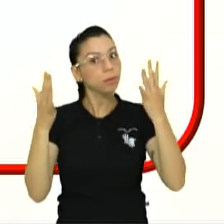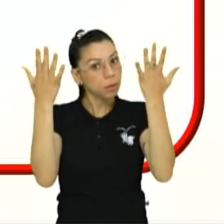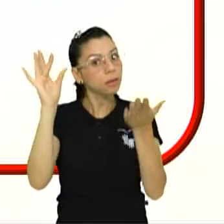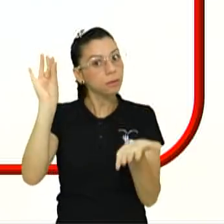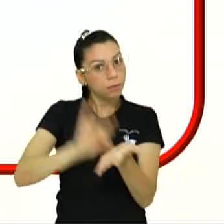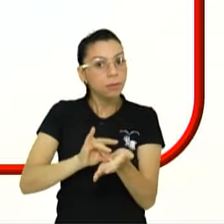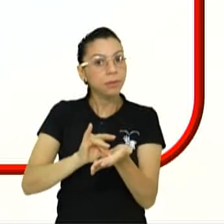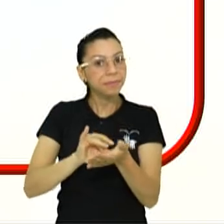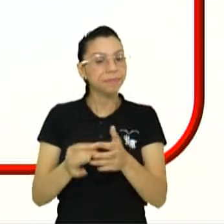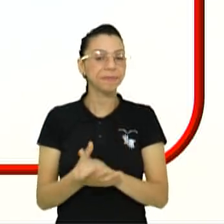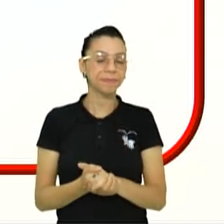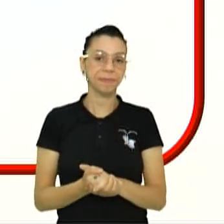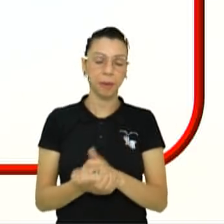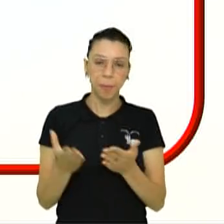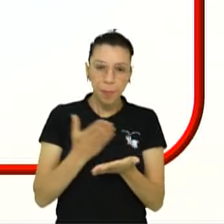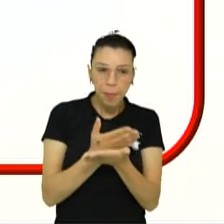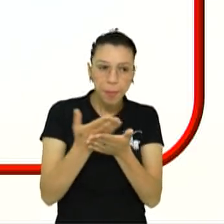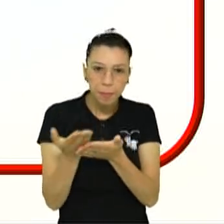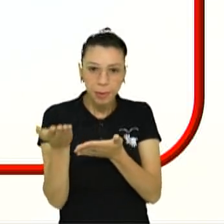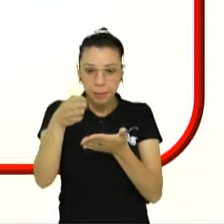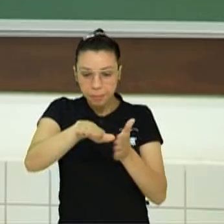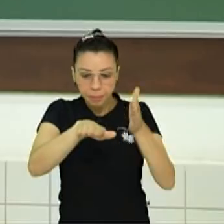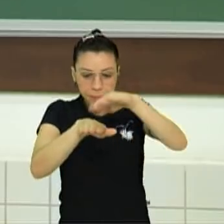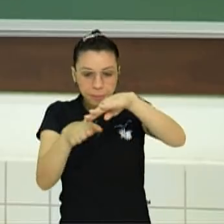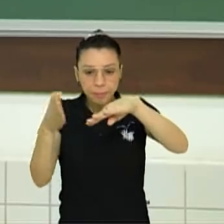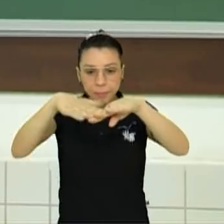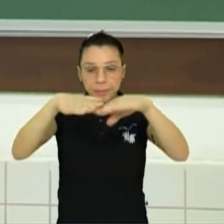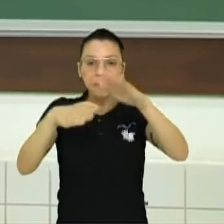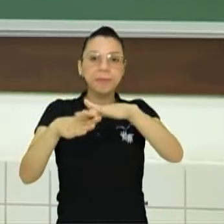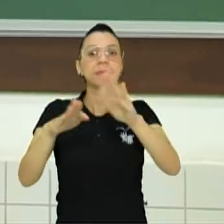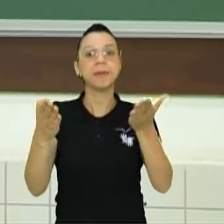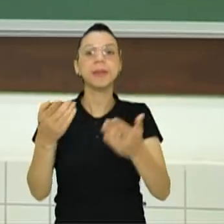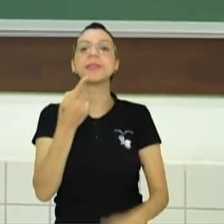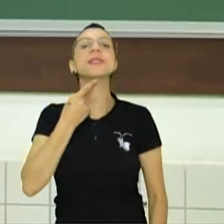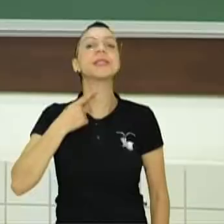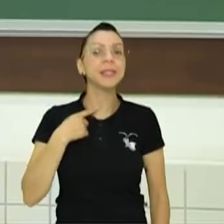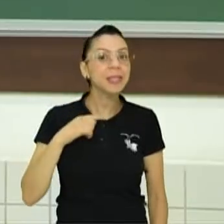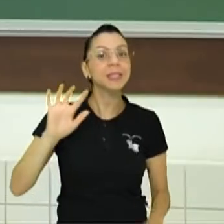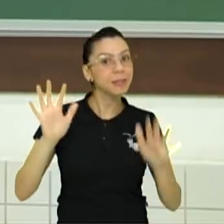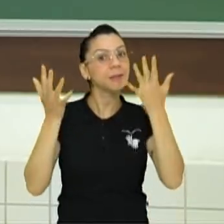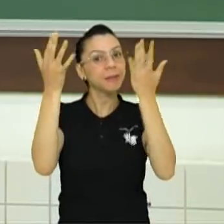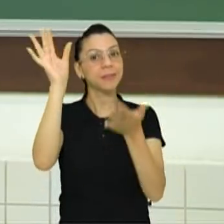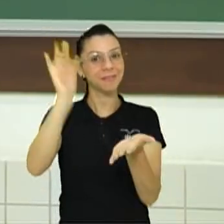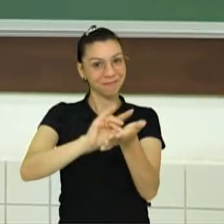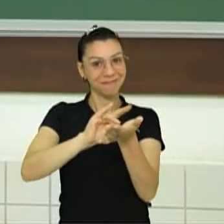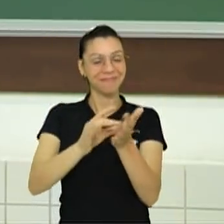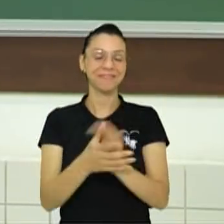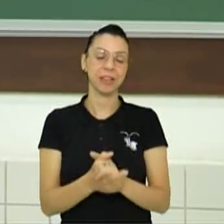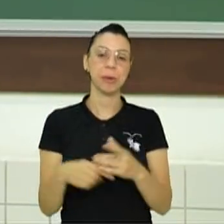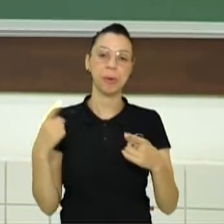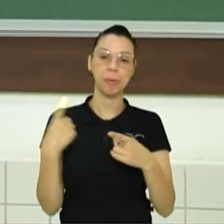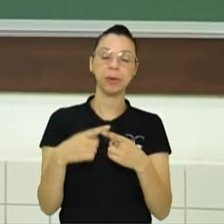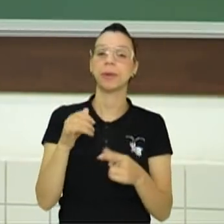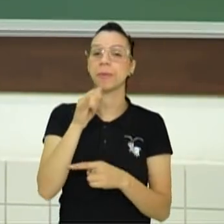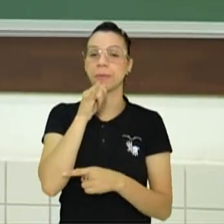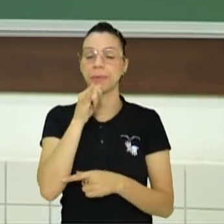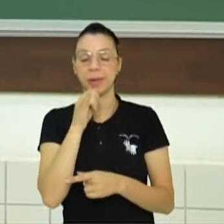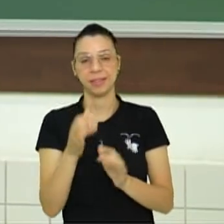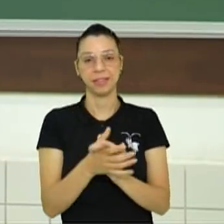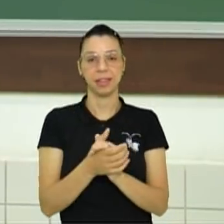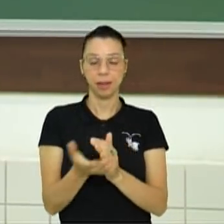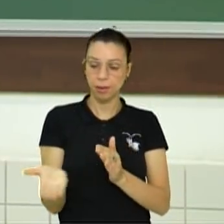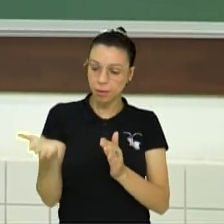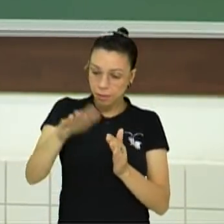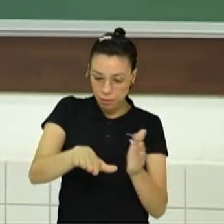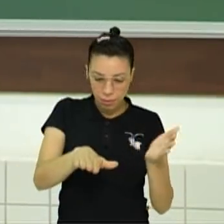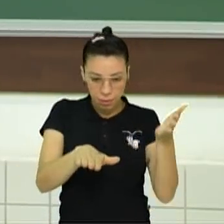vamos começar a dobrar tsurus para podermos realizar os nossos desejos. Porque enquanto a gente está fazendo a